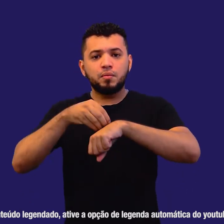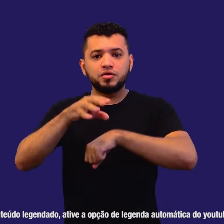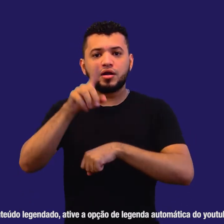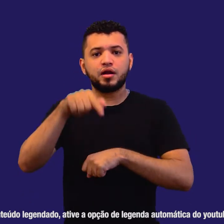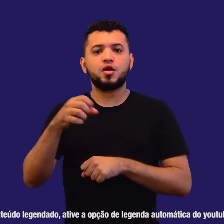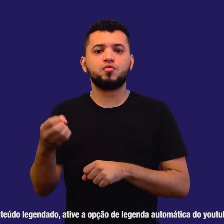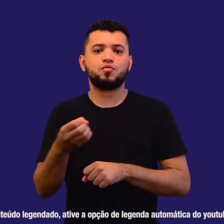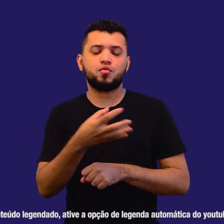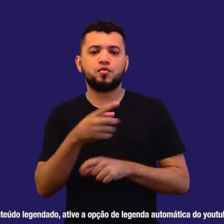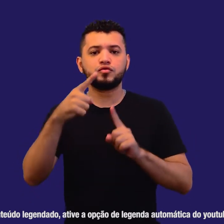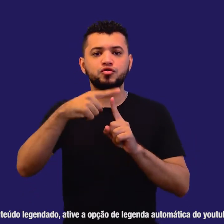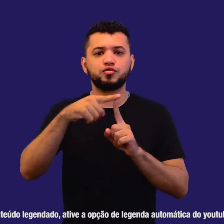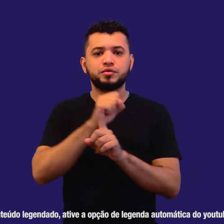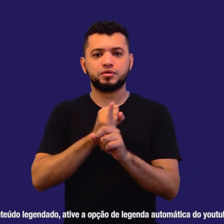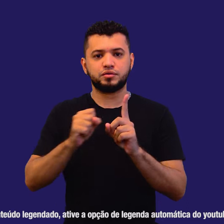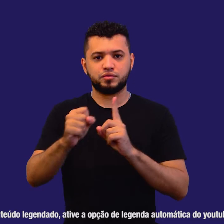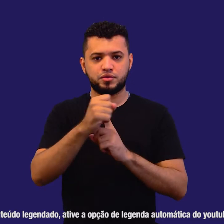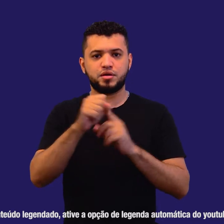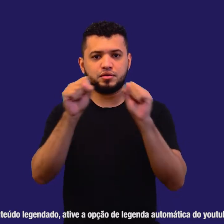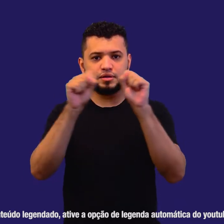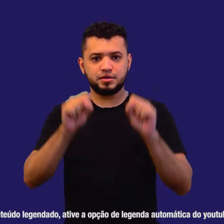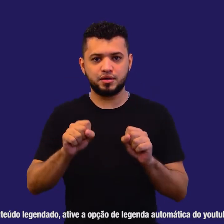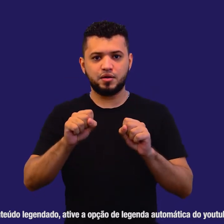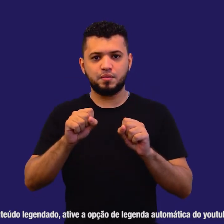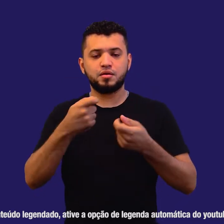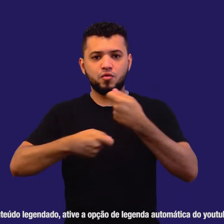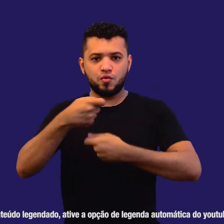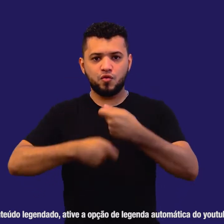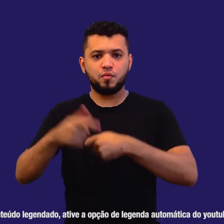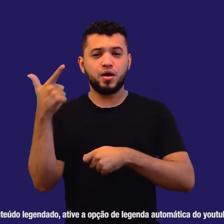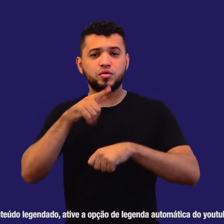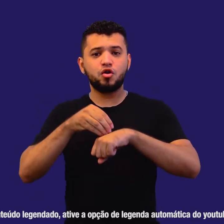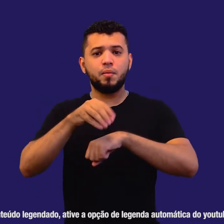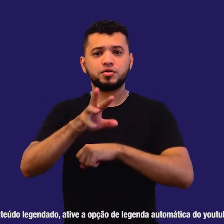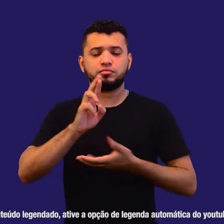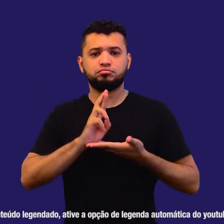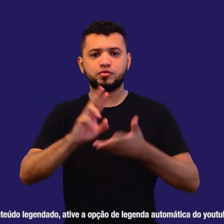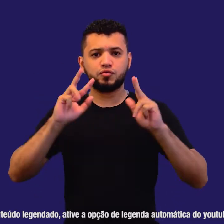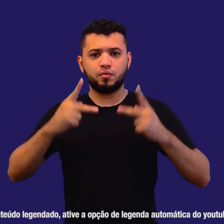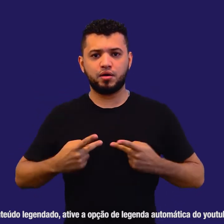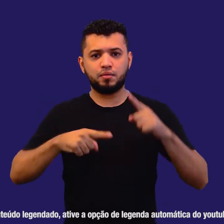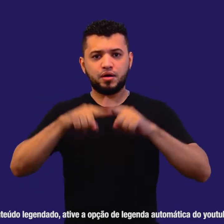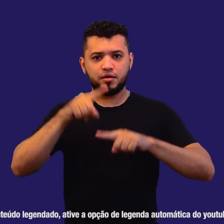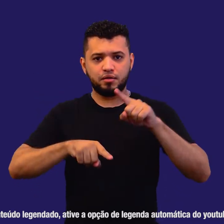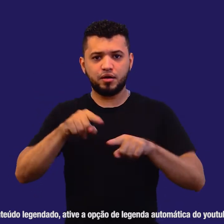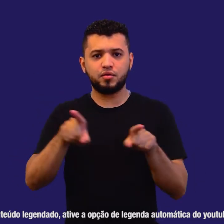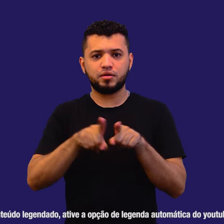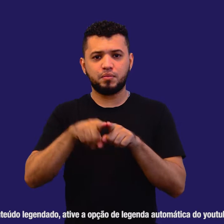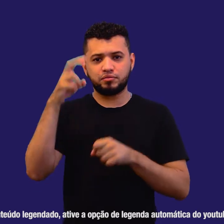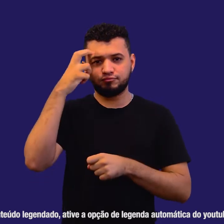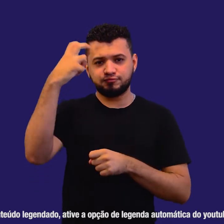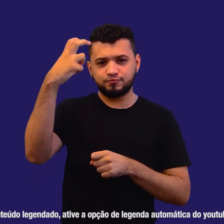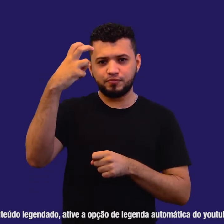é um novo sistema social e econômico baseado no compartilhamento de recursos humanos, físicos e